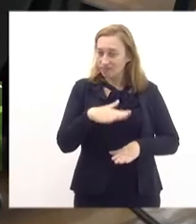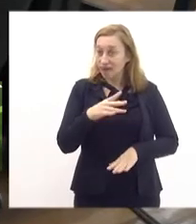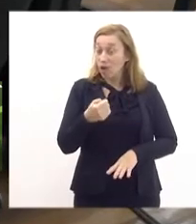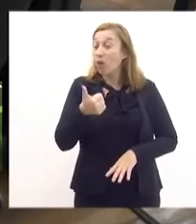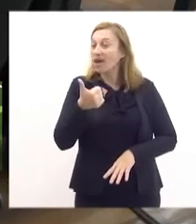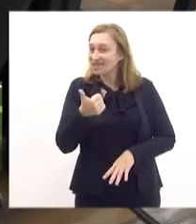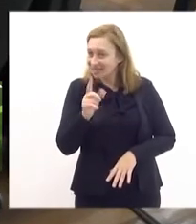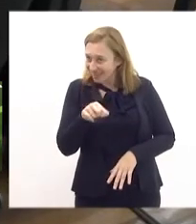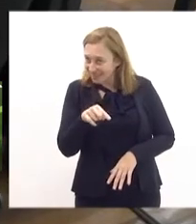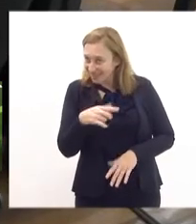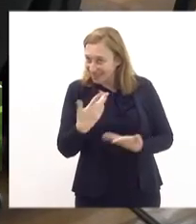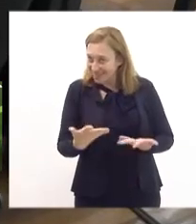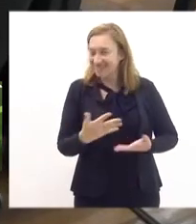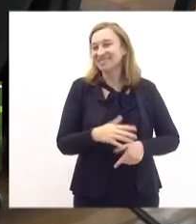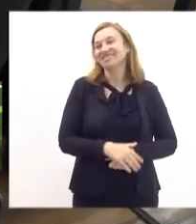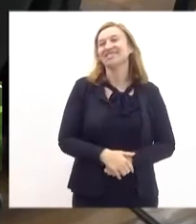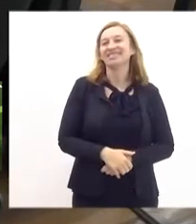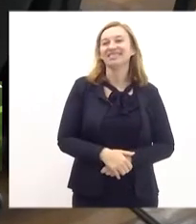né?